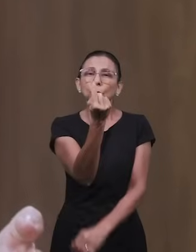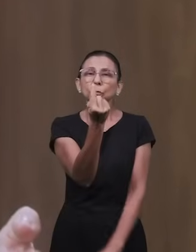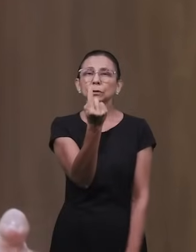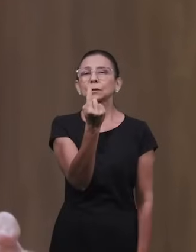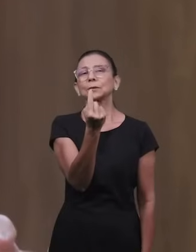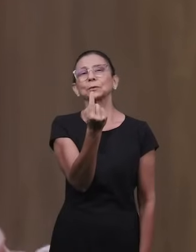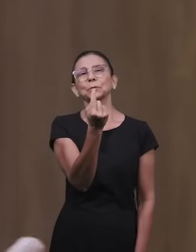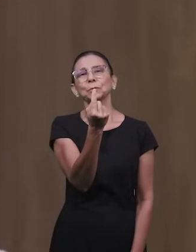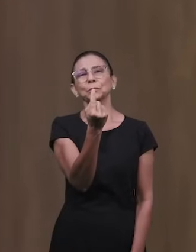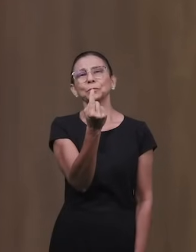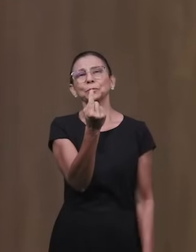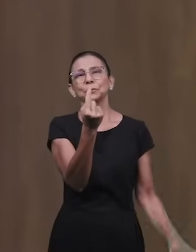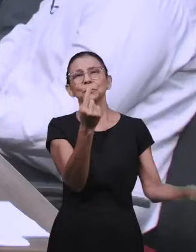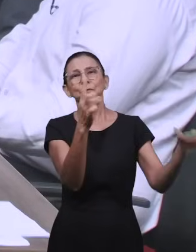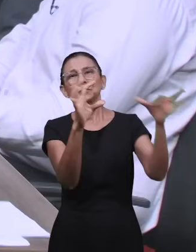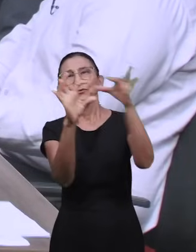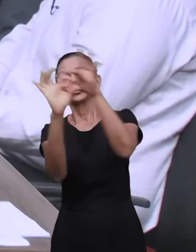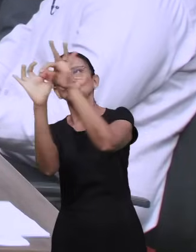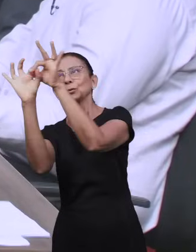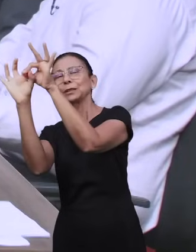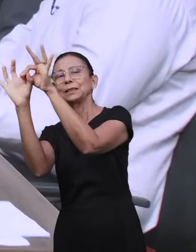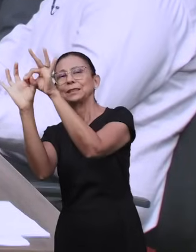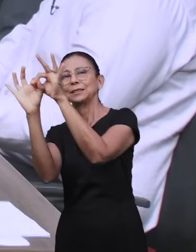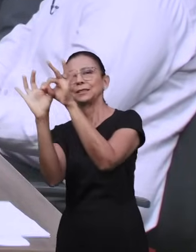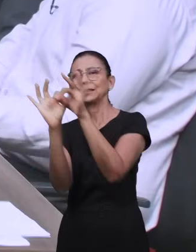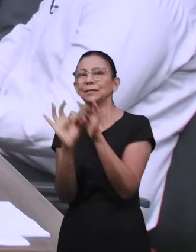capaz de nos religar a